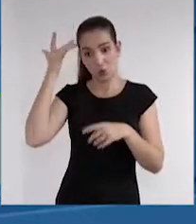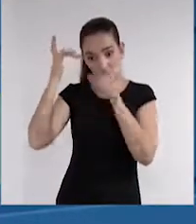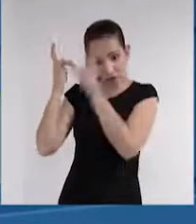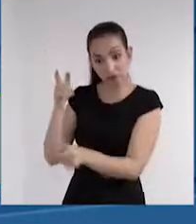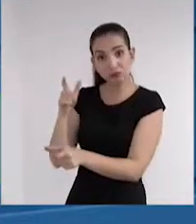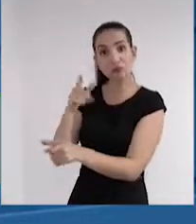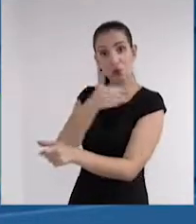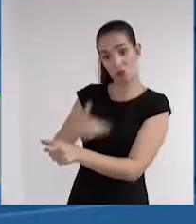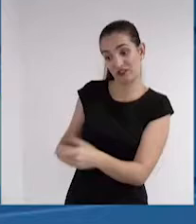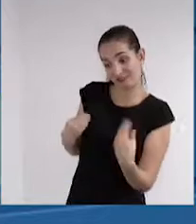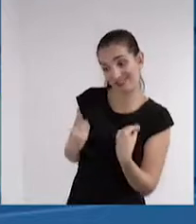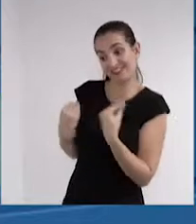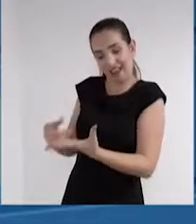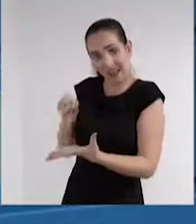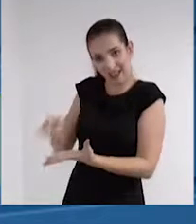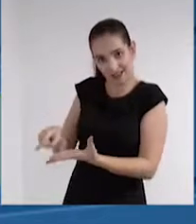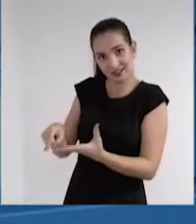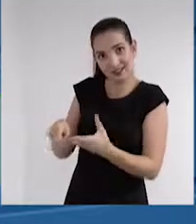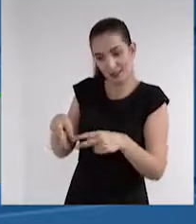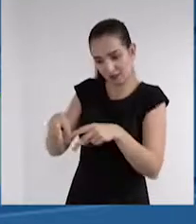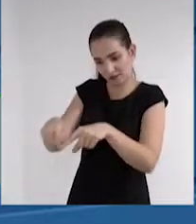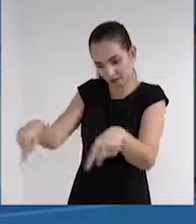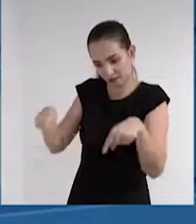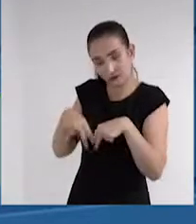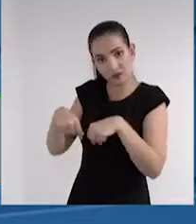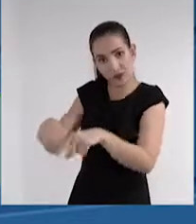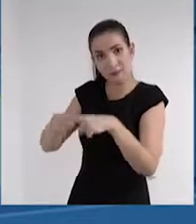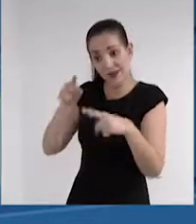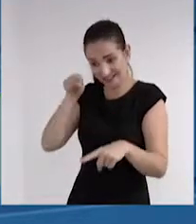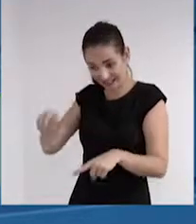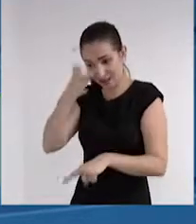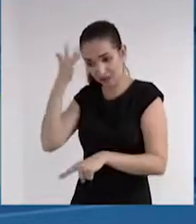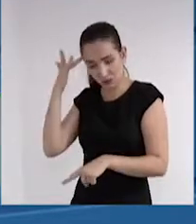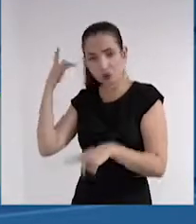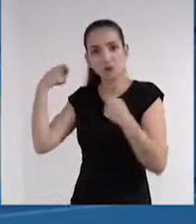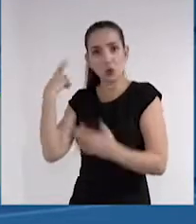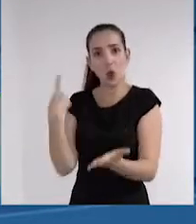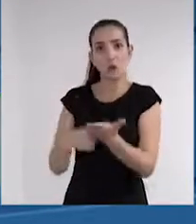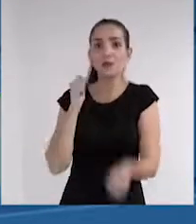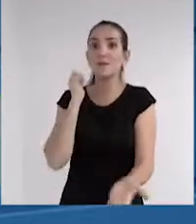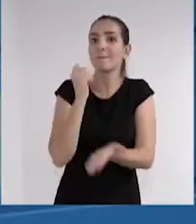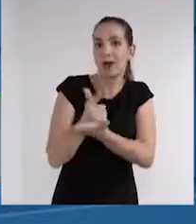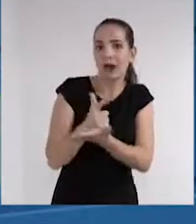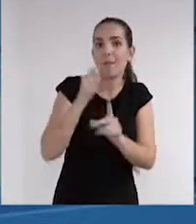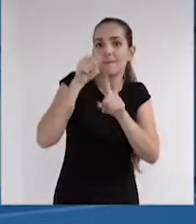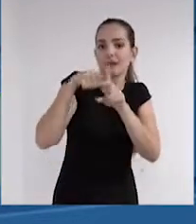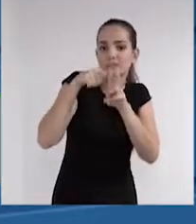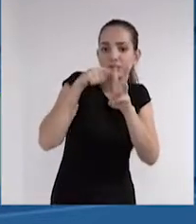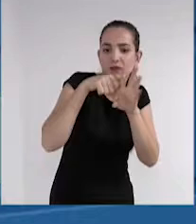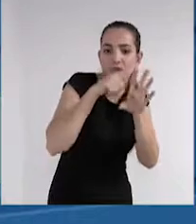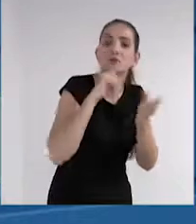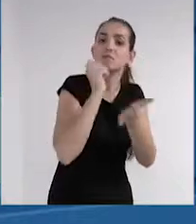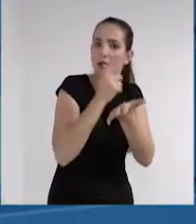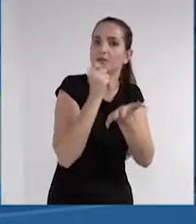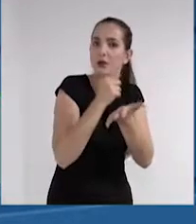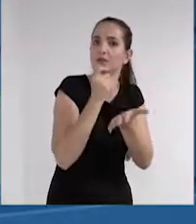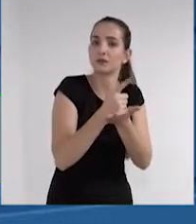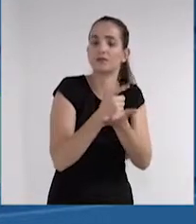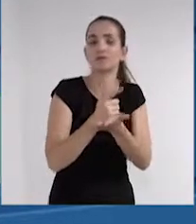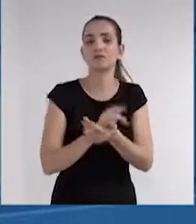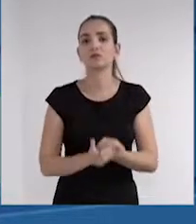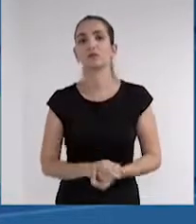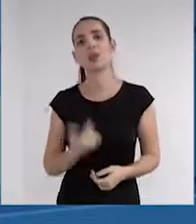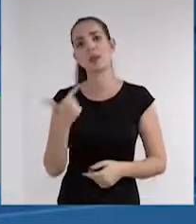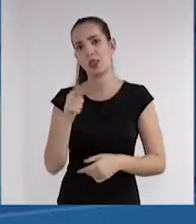terra nua. Então, essa conversa de que via aqui que dá terra, que o cara ganha terra, isso sabe, não